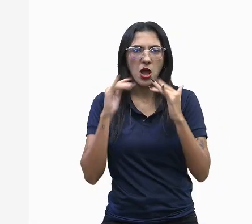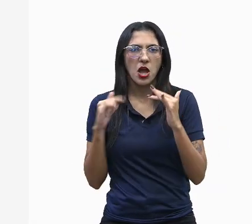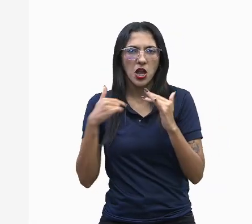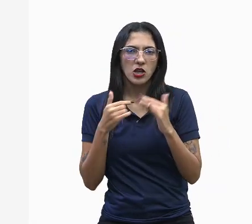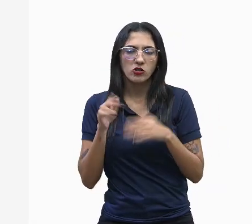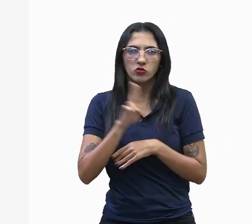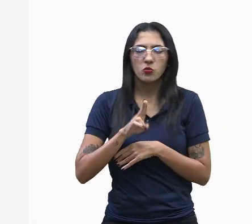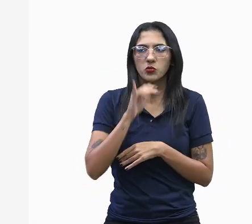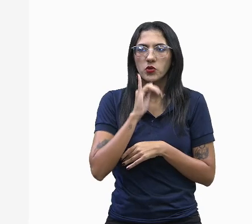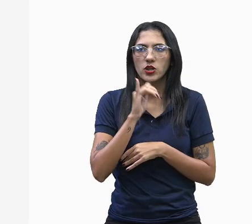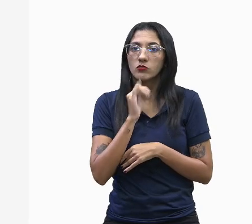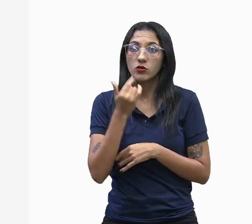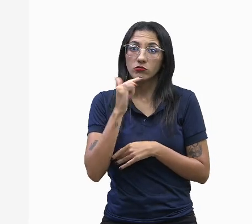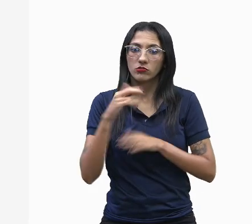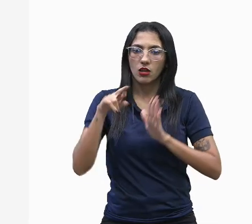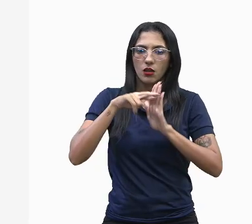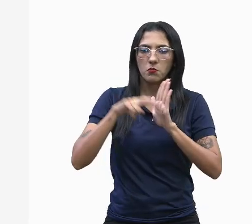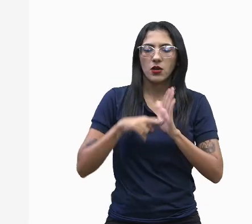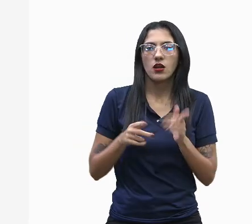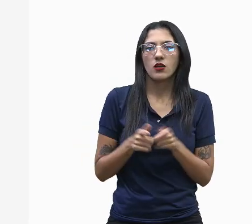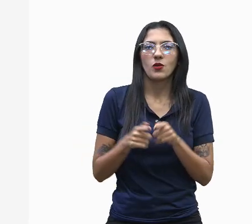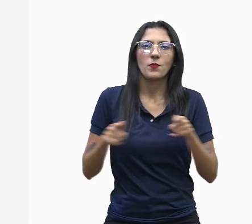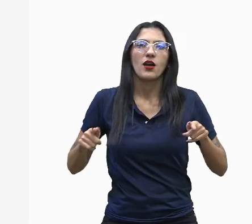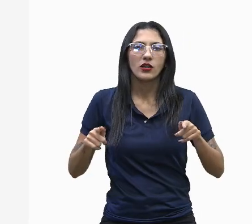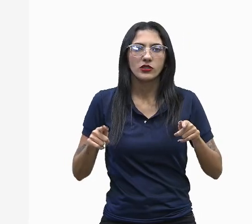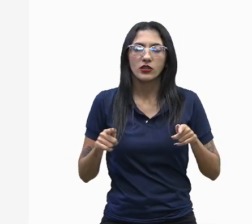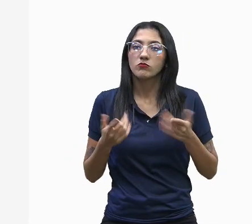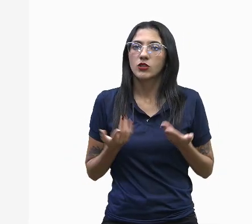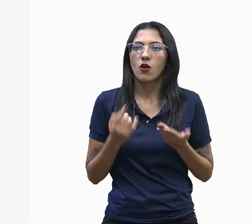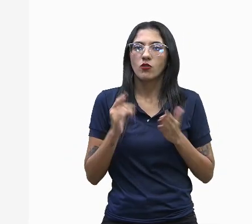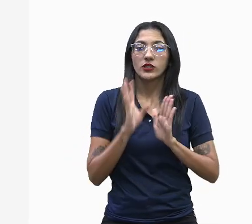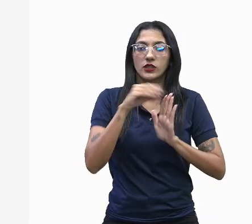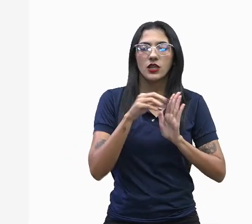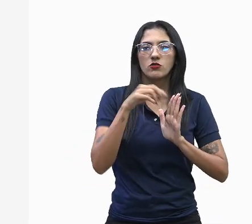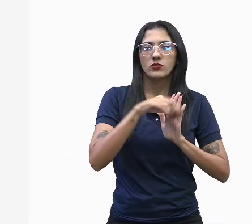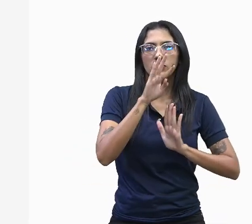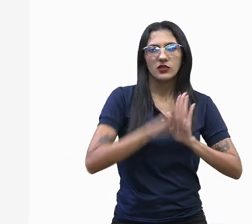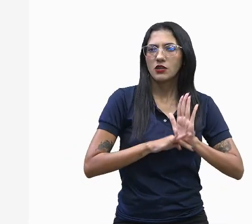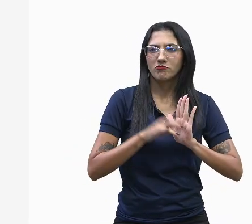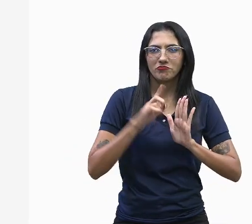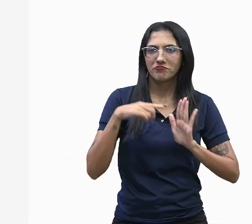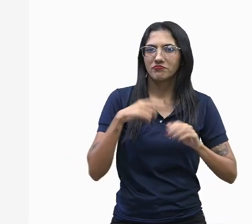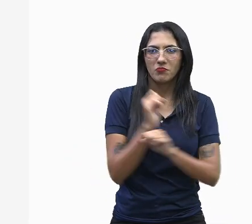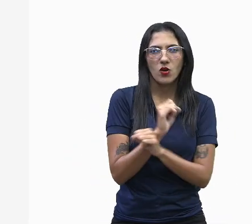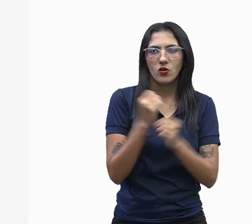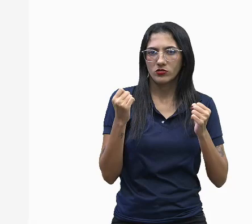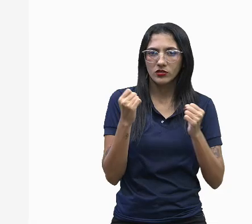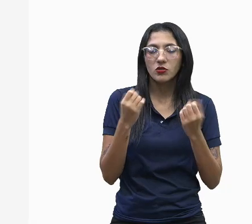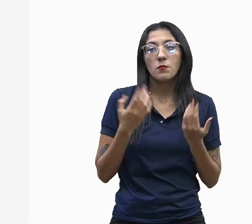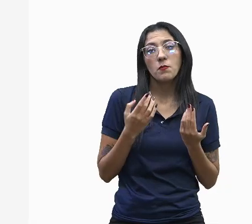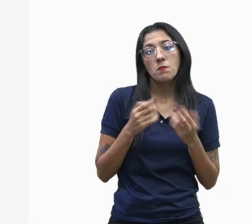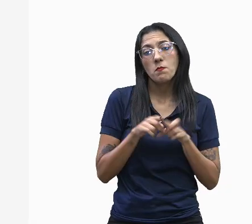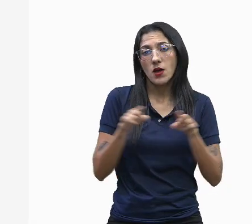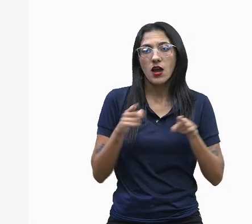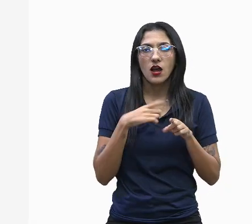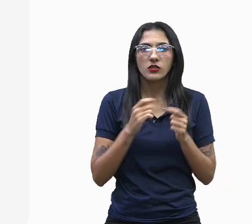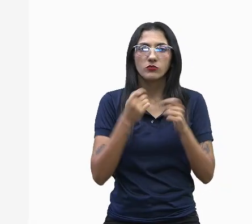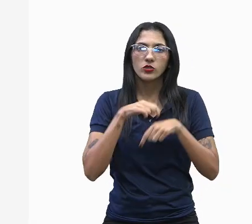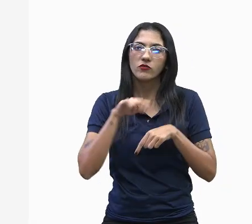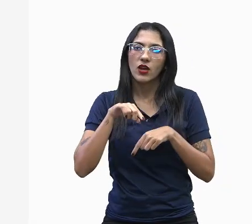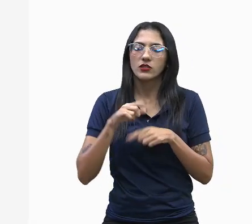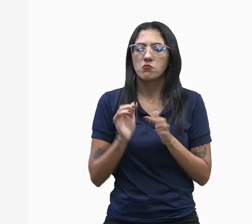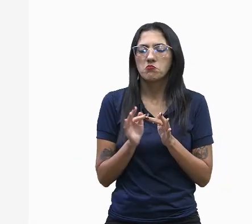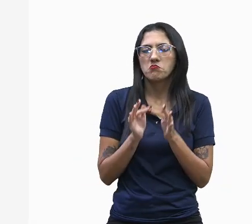desvio da norma culta. E dentro do texto jornalístico isso não é possível. Mas mesmo assim é uma